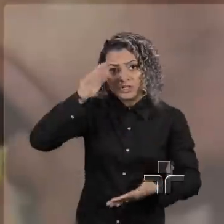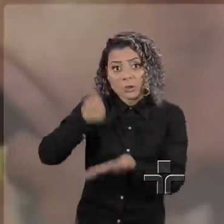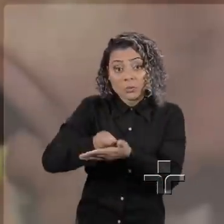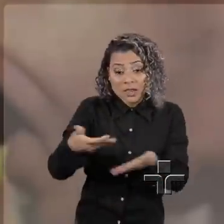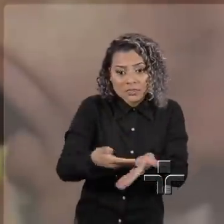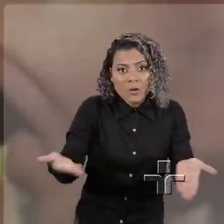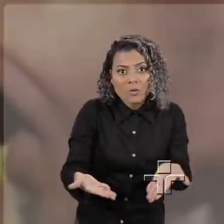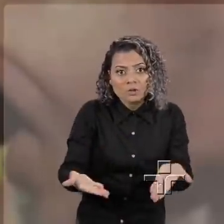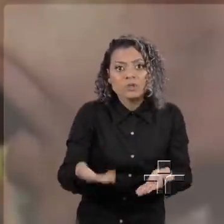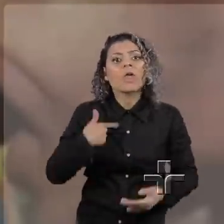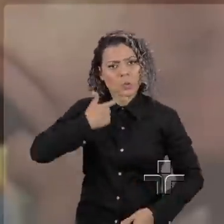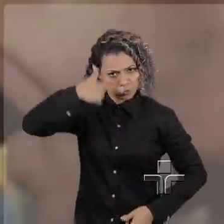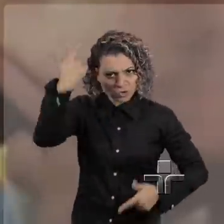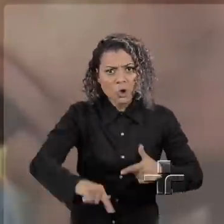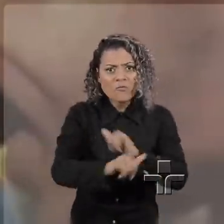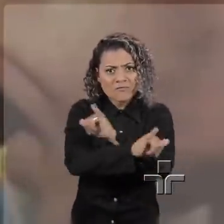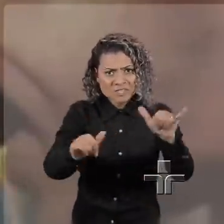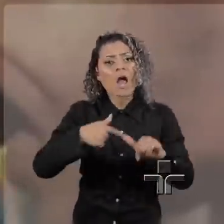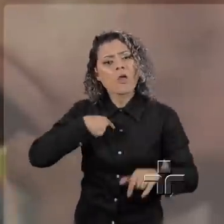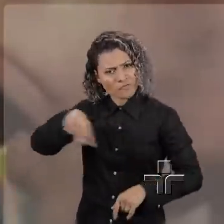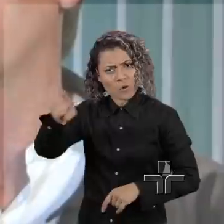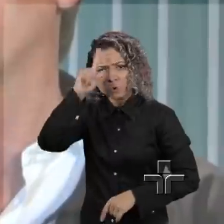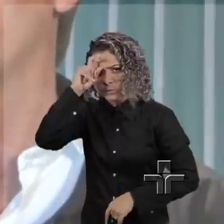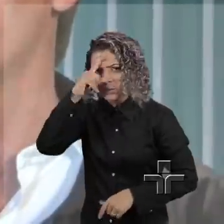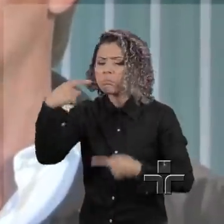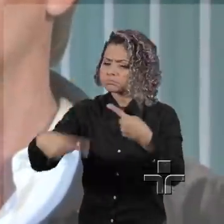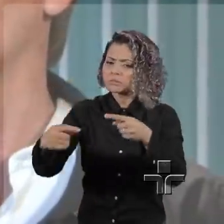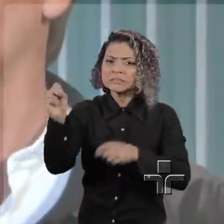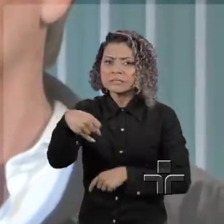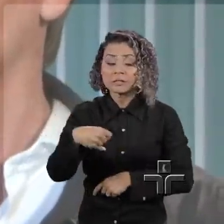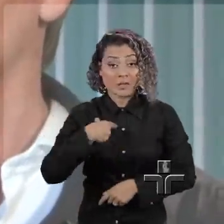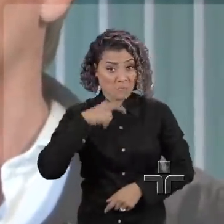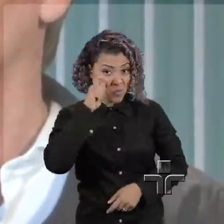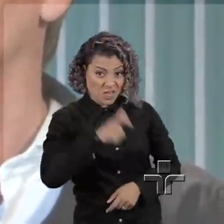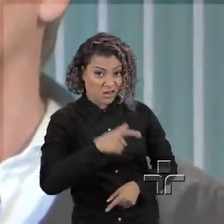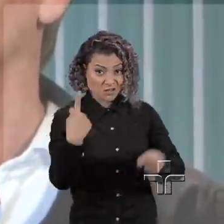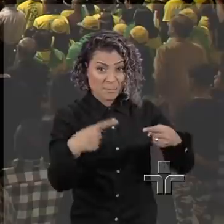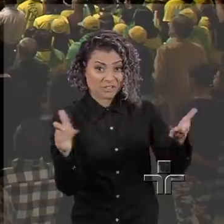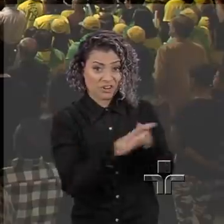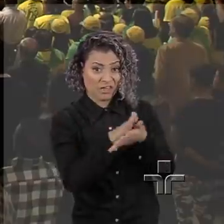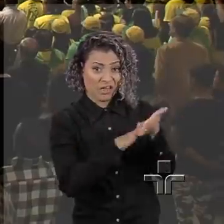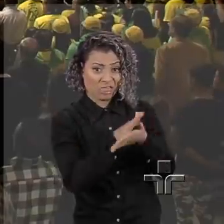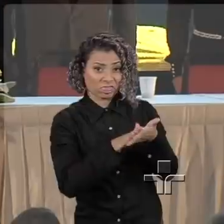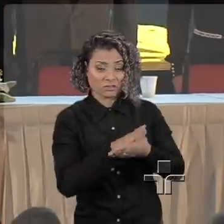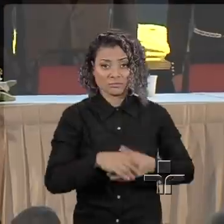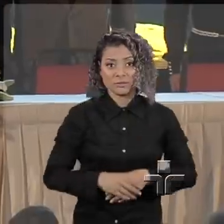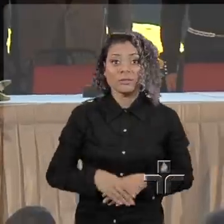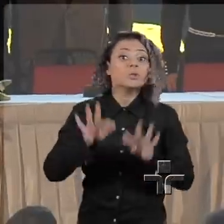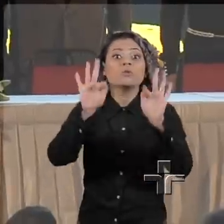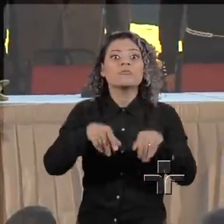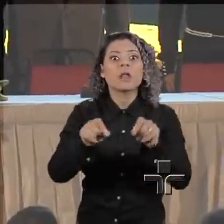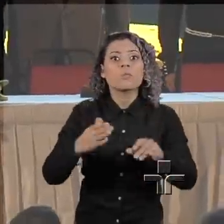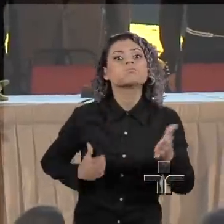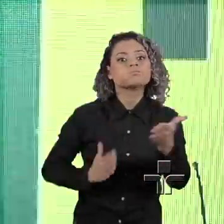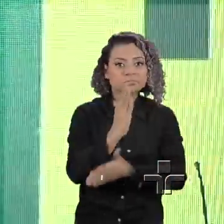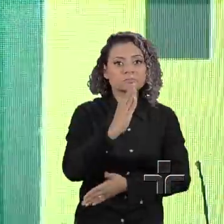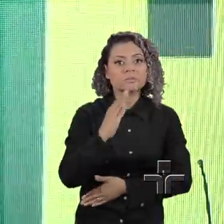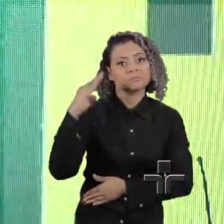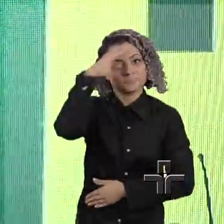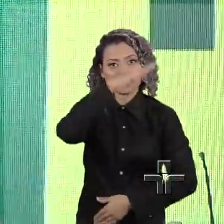vou repetir aqui, vou na enfermaria que ele tiver. A tendência minha é não participar do debate. E no fim, vitória do